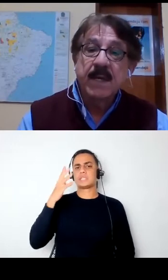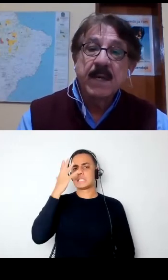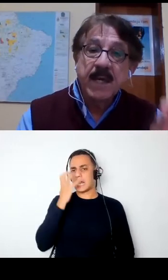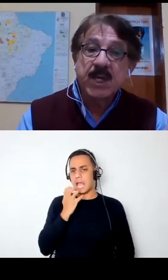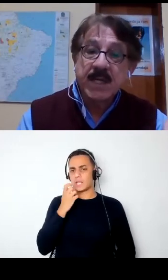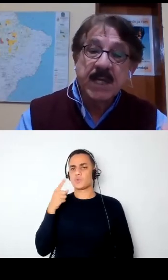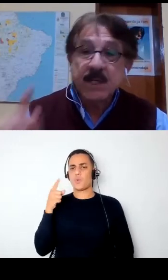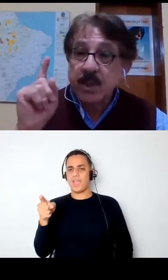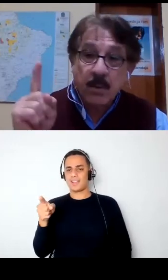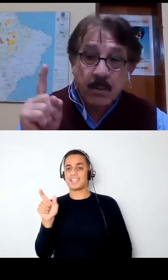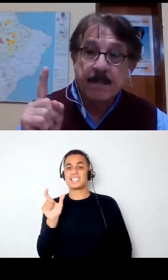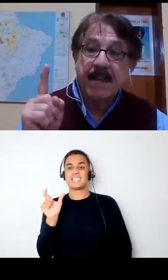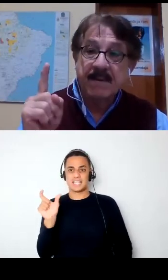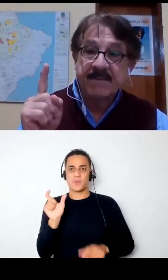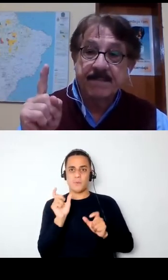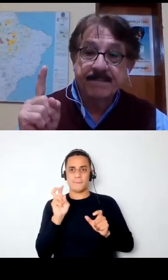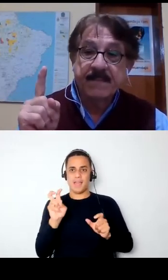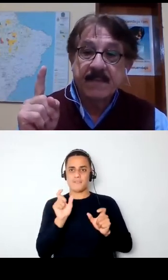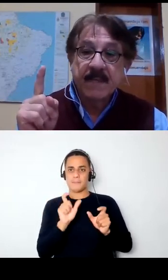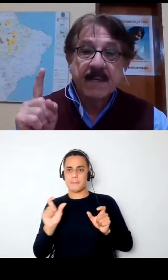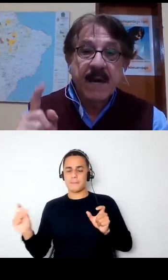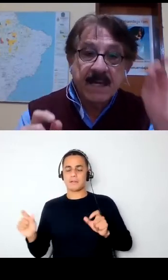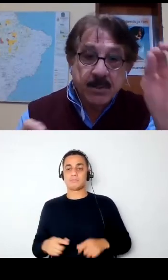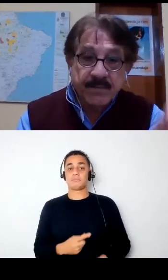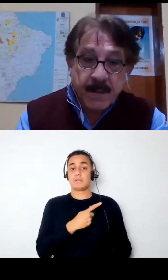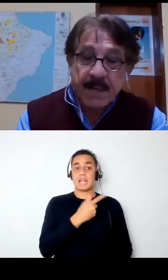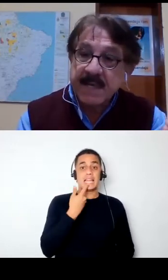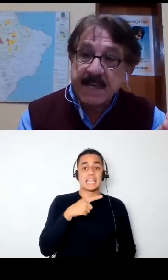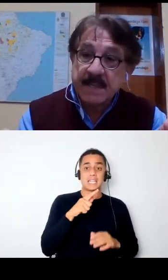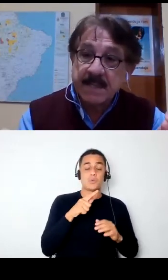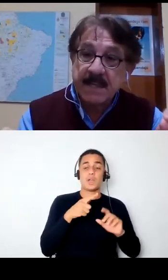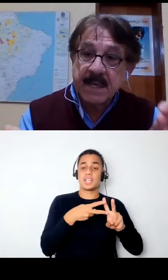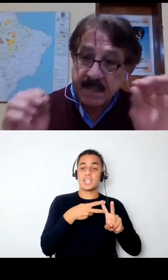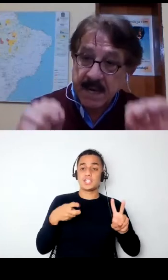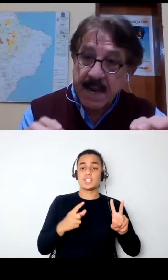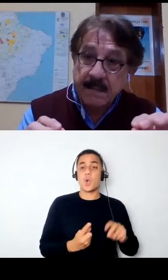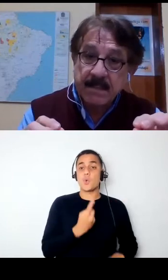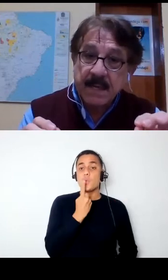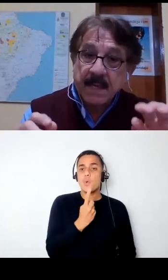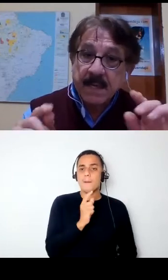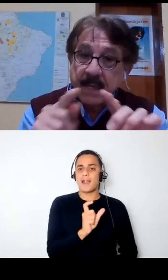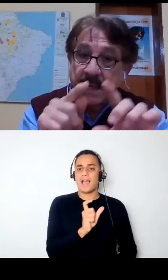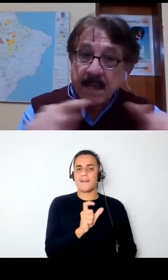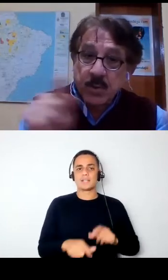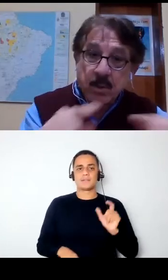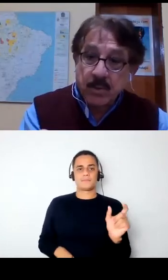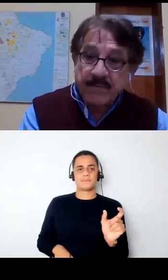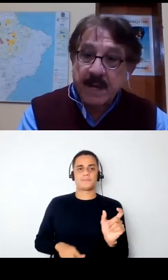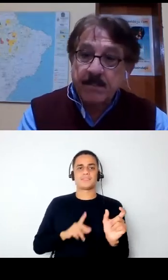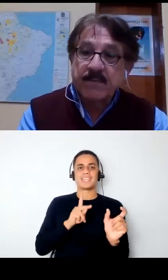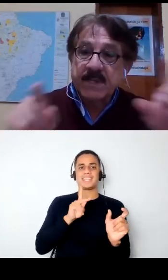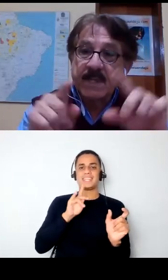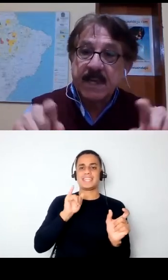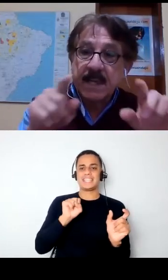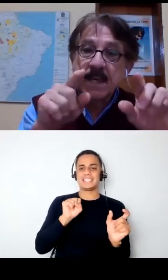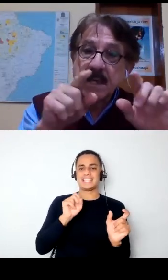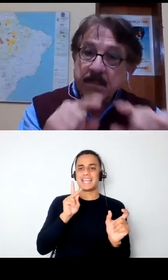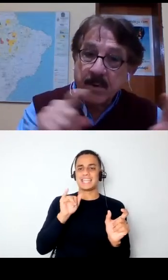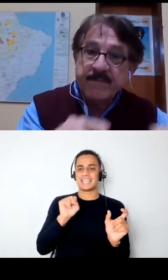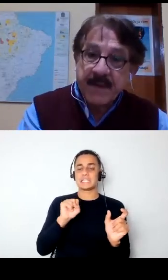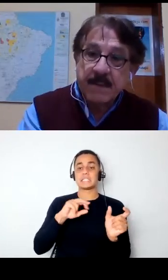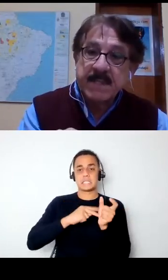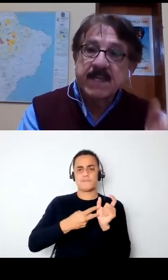palavras. Em Axaninca, isso é uma palavra. A raiz do verbo é quis, que é zangar, e em torno do verbo você